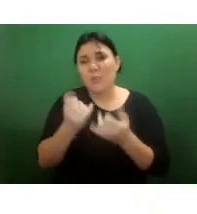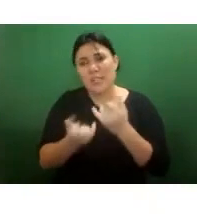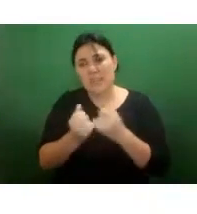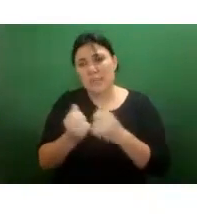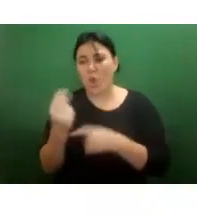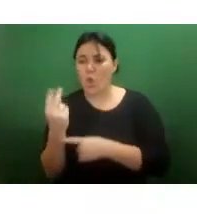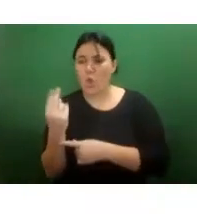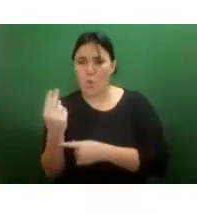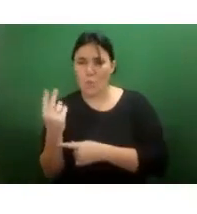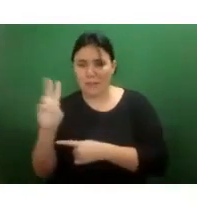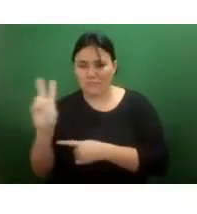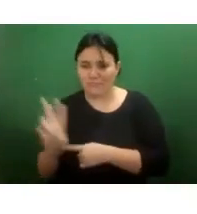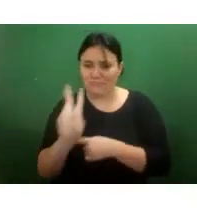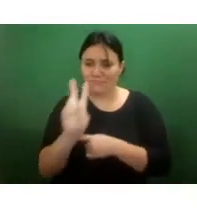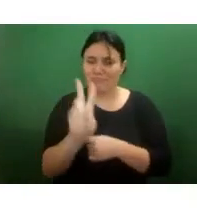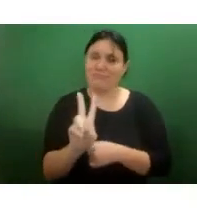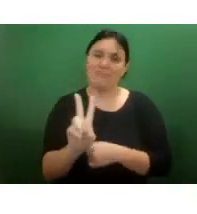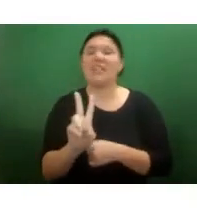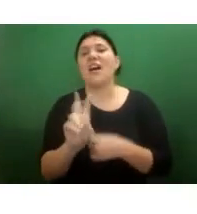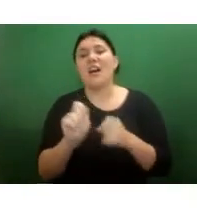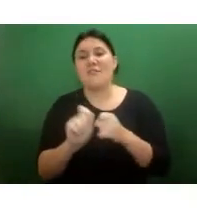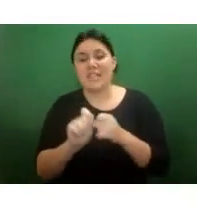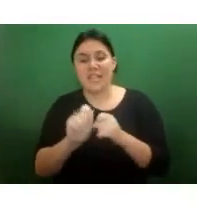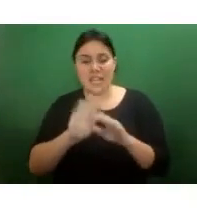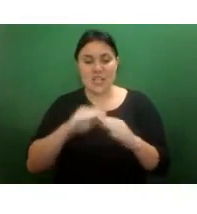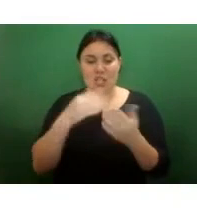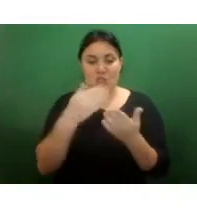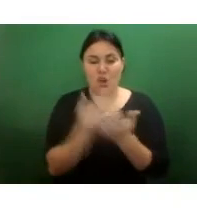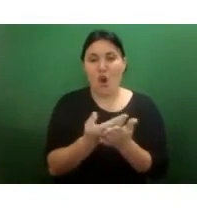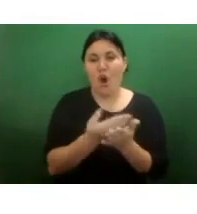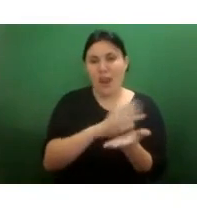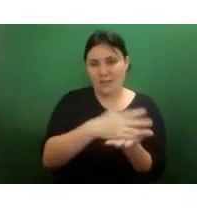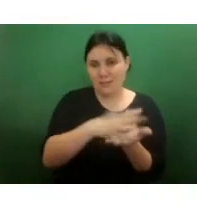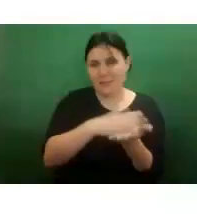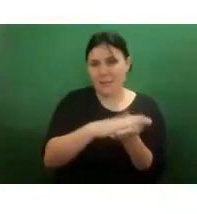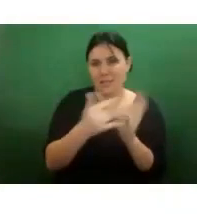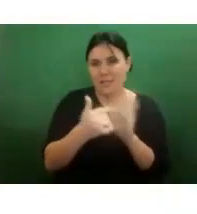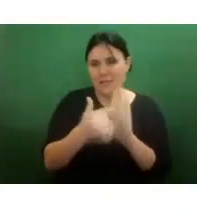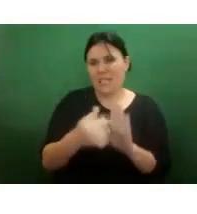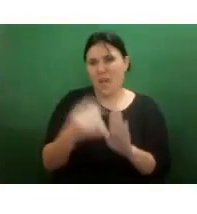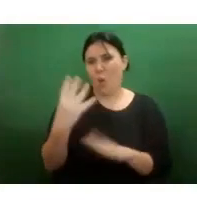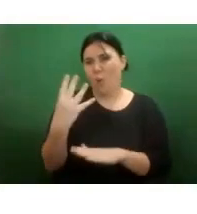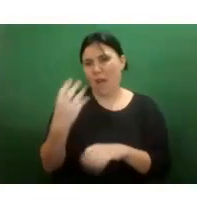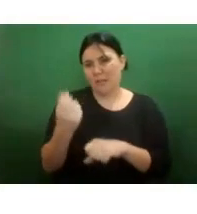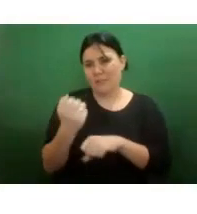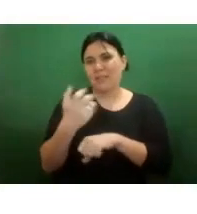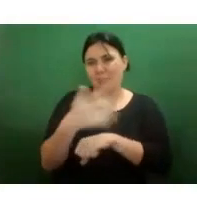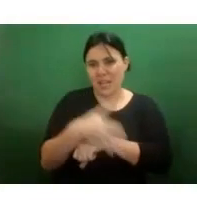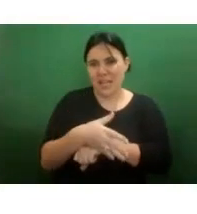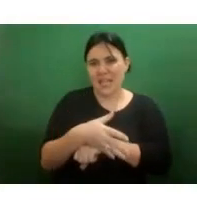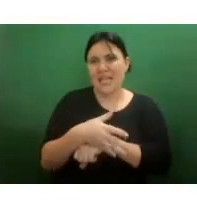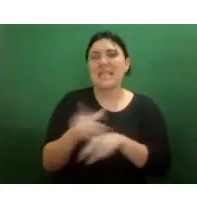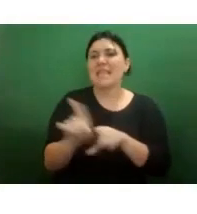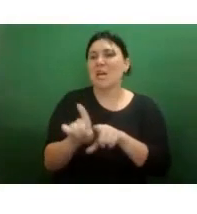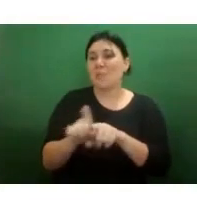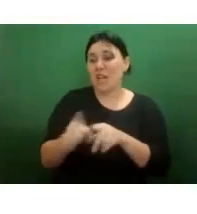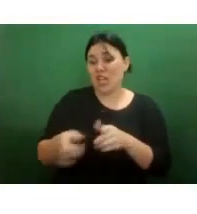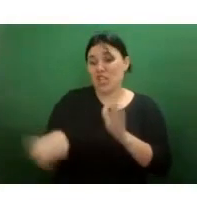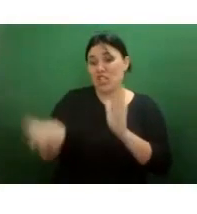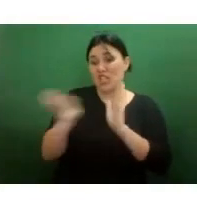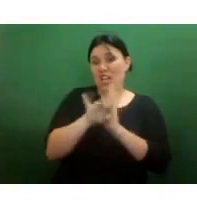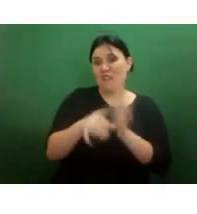iam fazer a escola de samba, que ia se apresentar lá pelas 4 horas da manhã, eles também chegaram